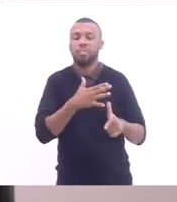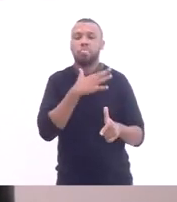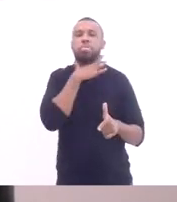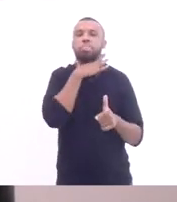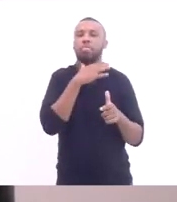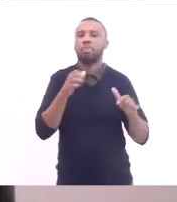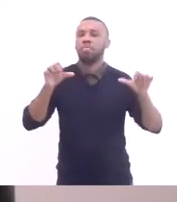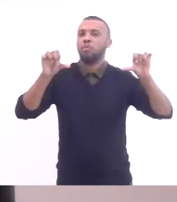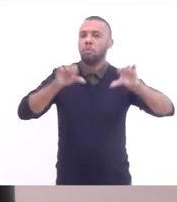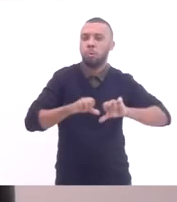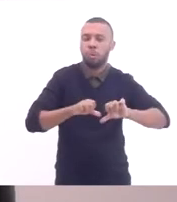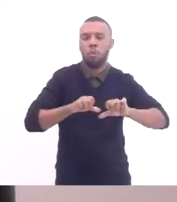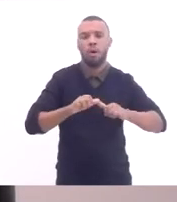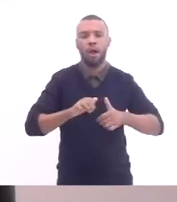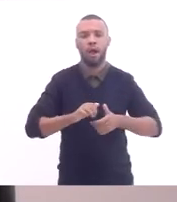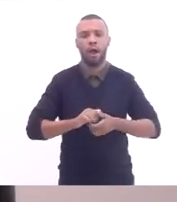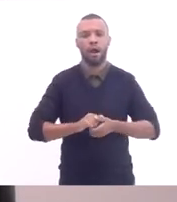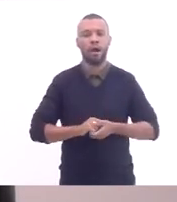E é muito,